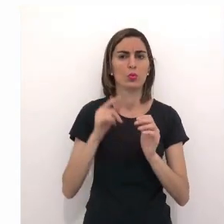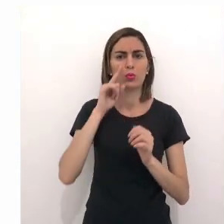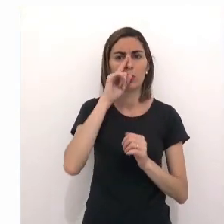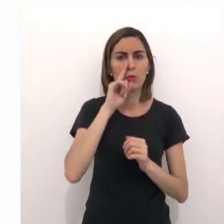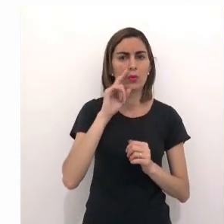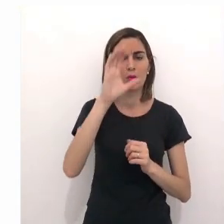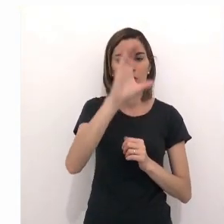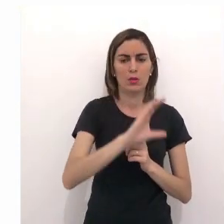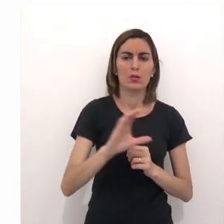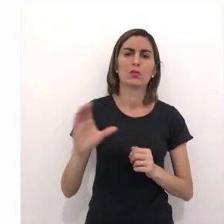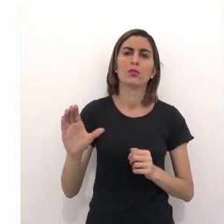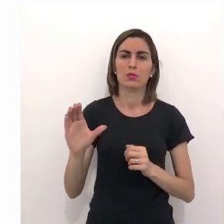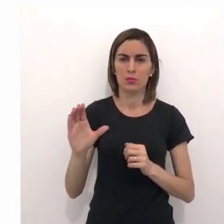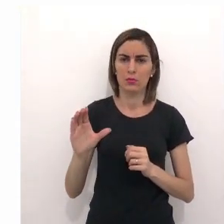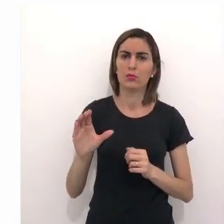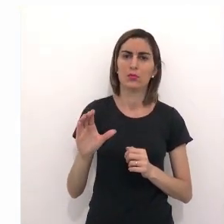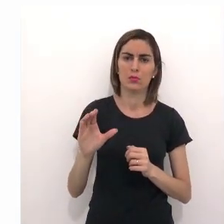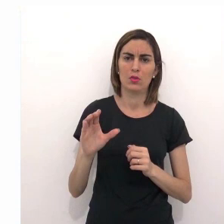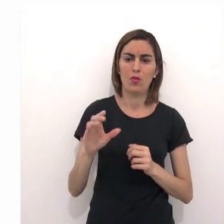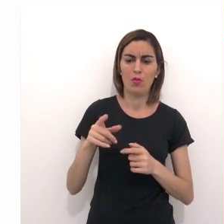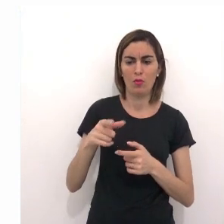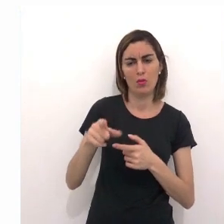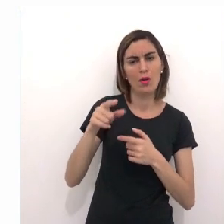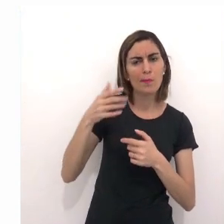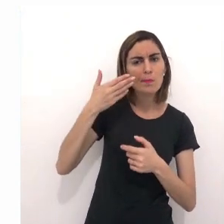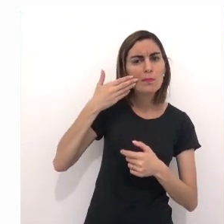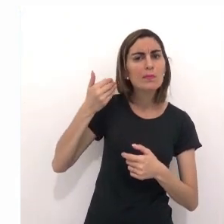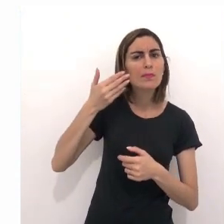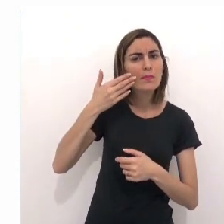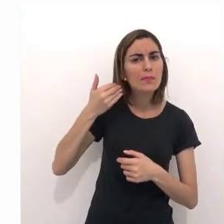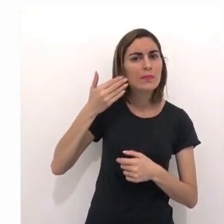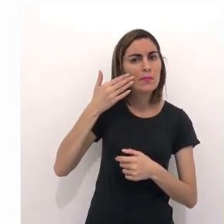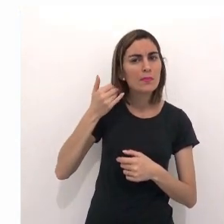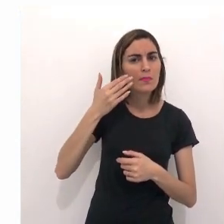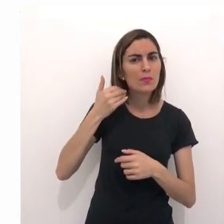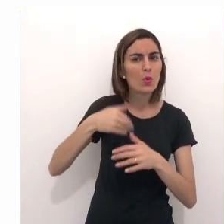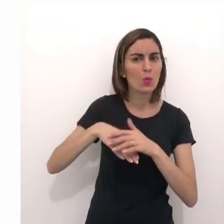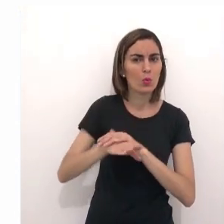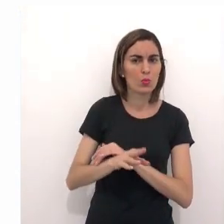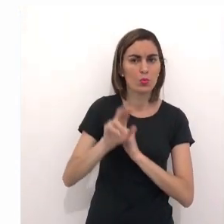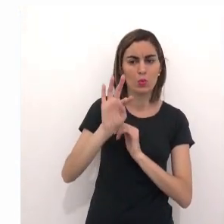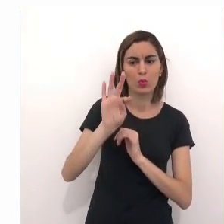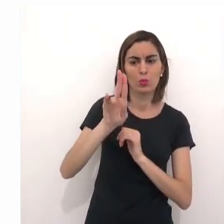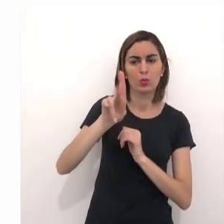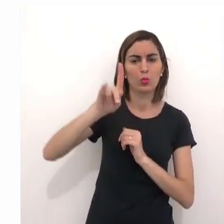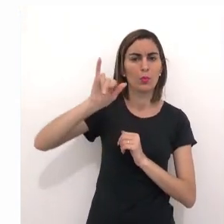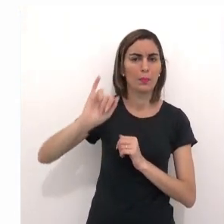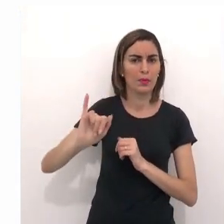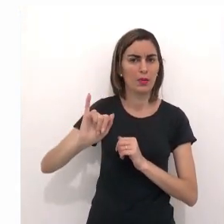catolicismo fosse assimilado à moda tupi,